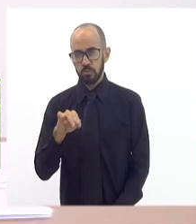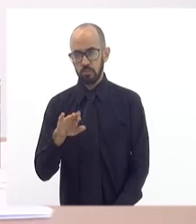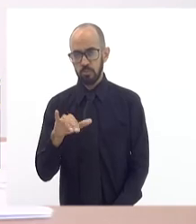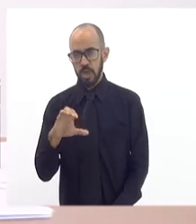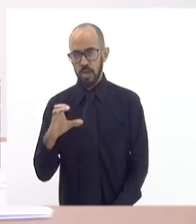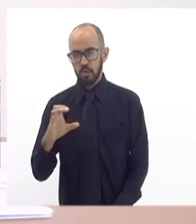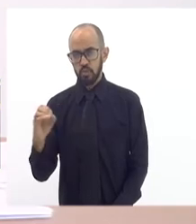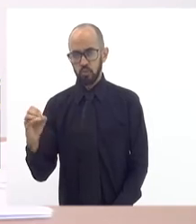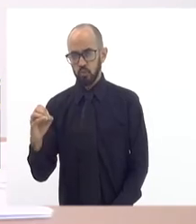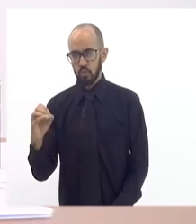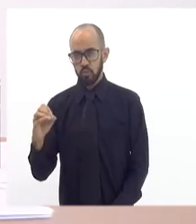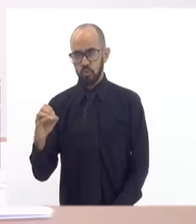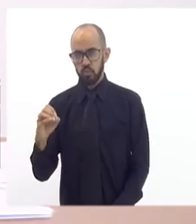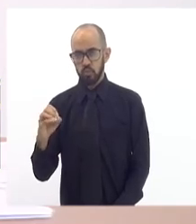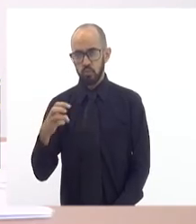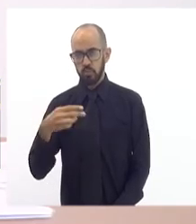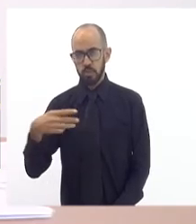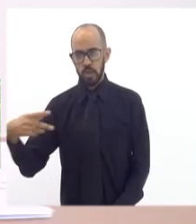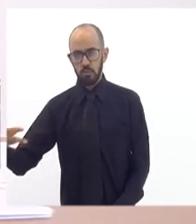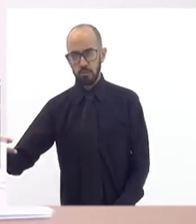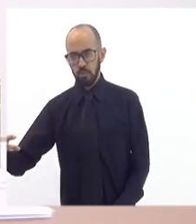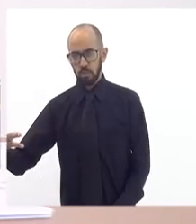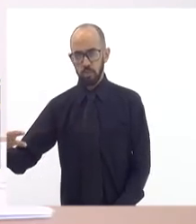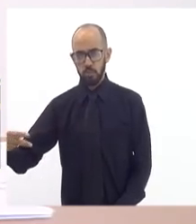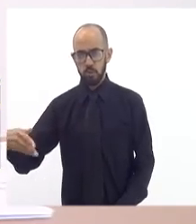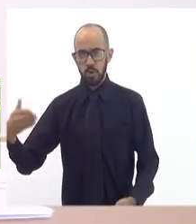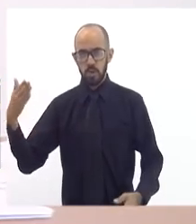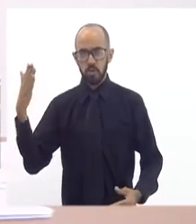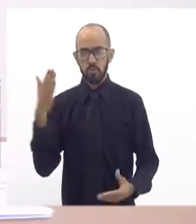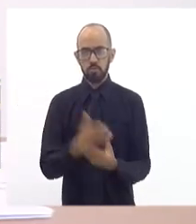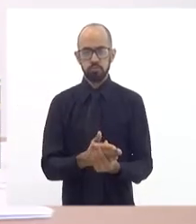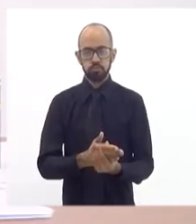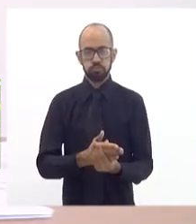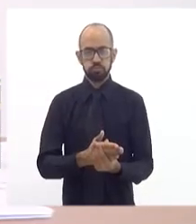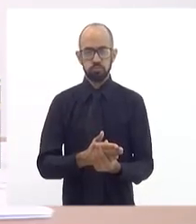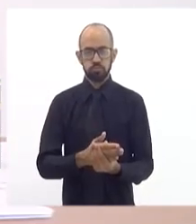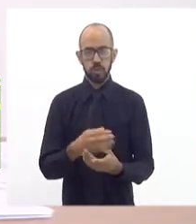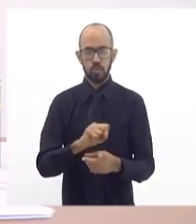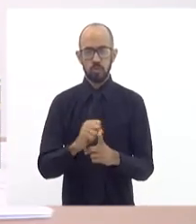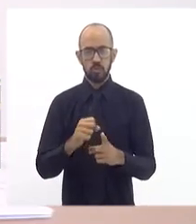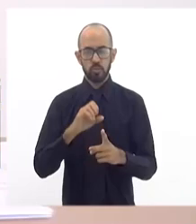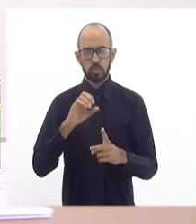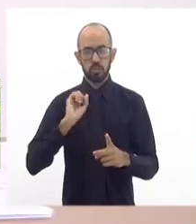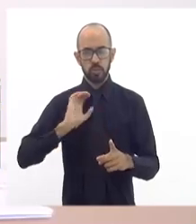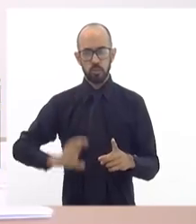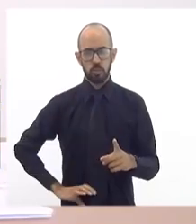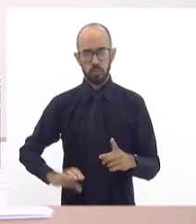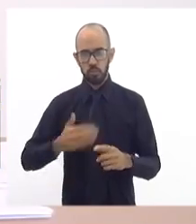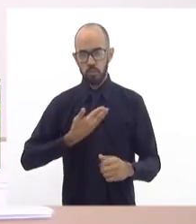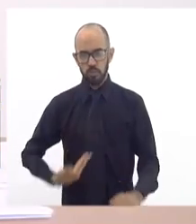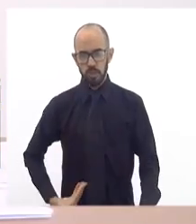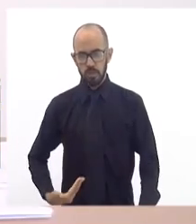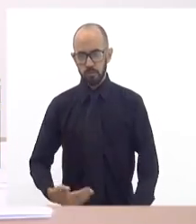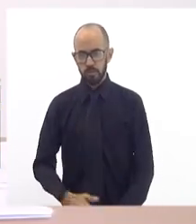o ministério Federal ingressou com uma ação civil pública tu está